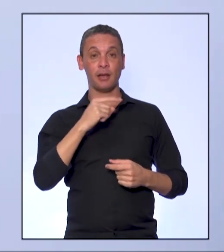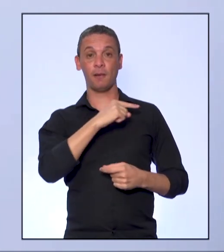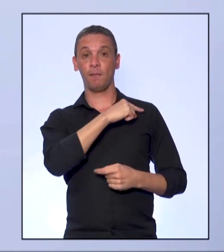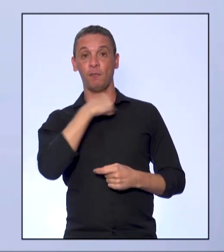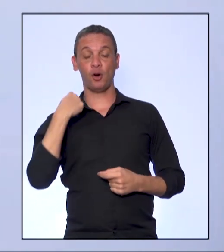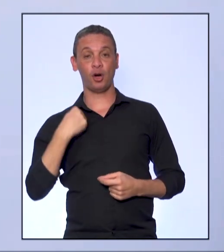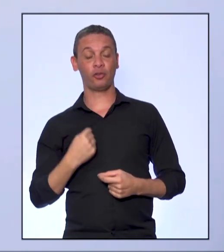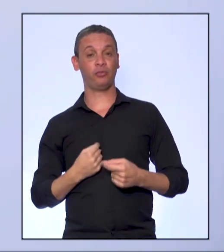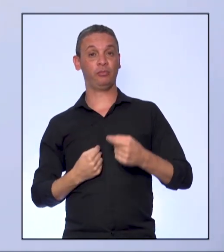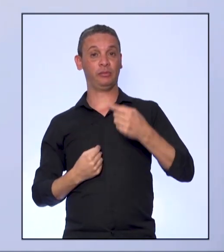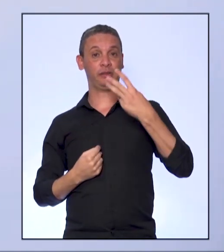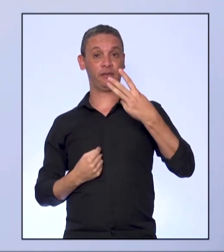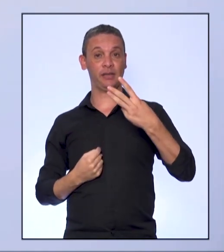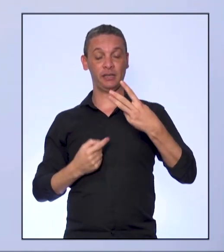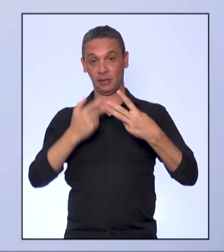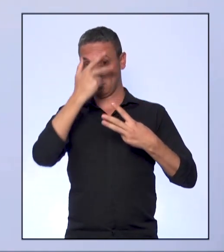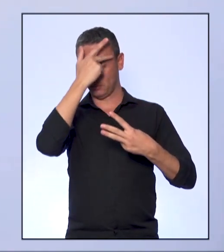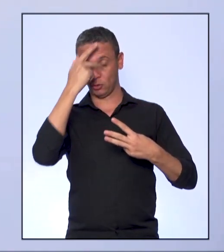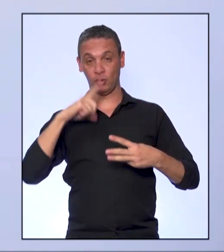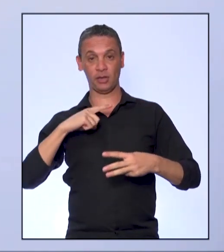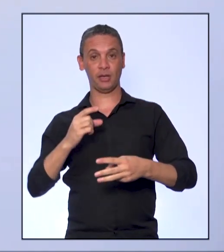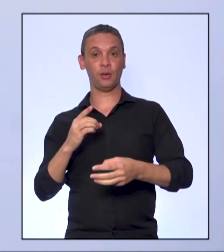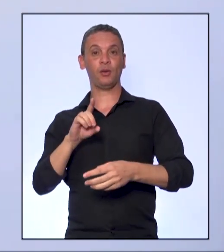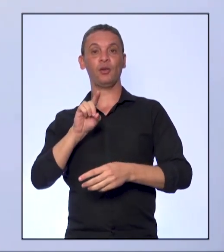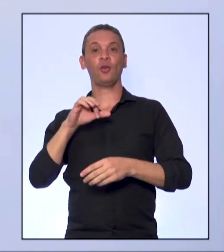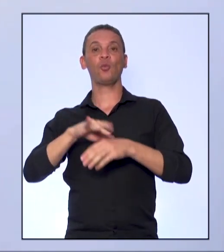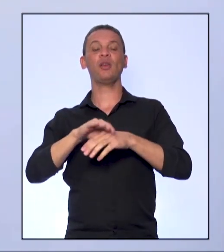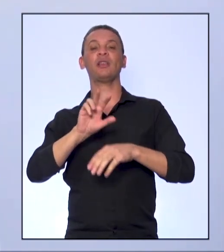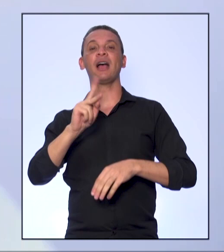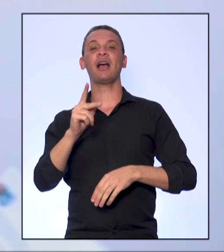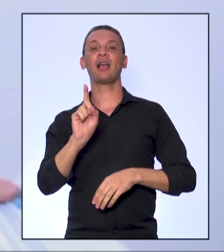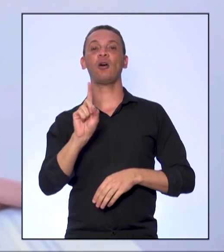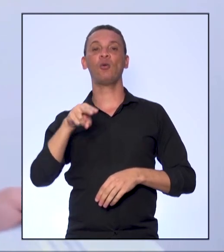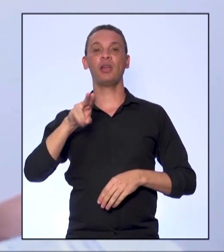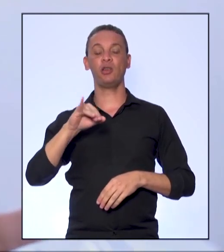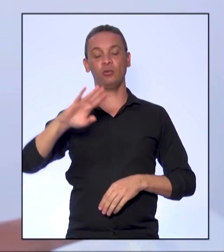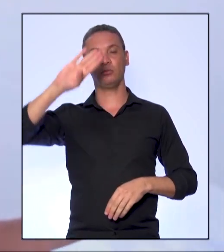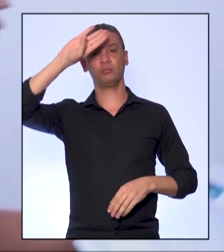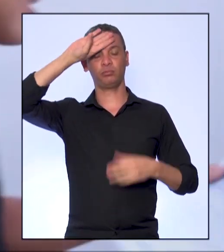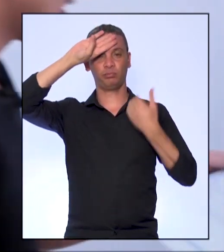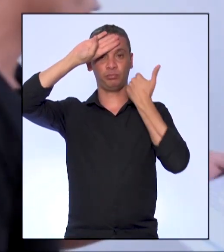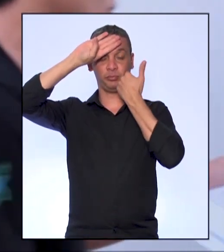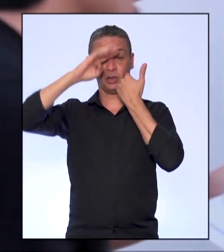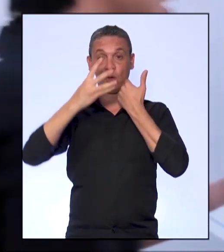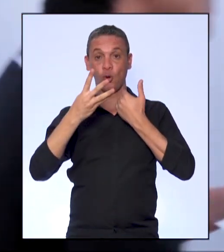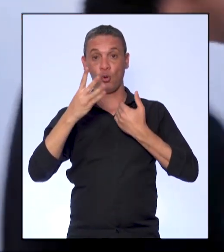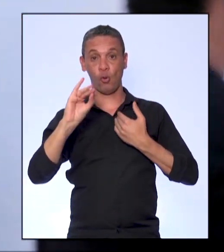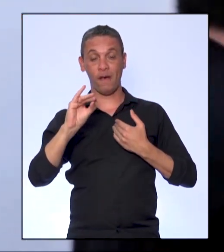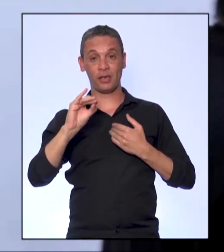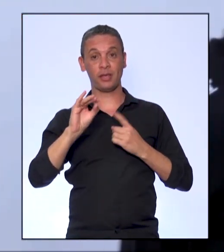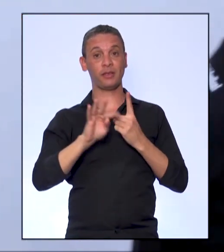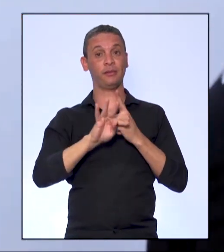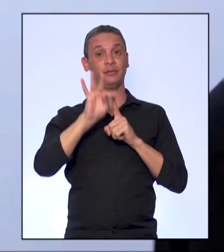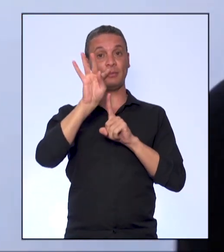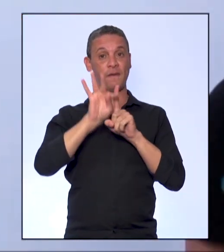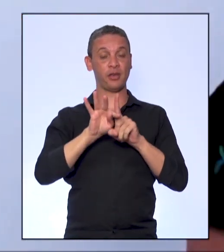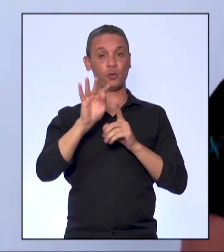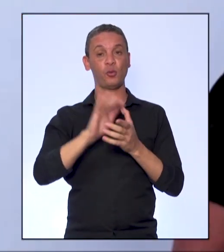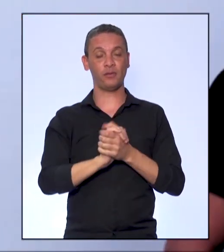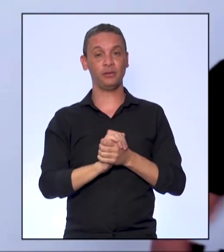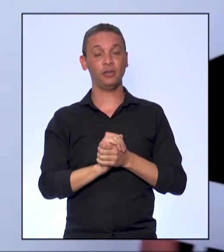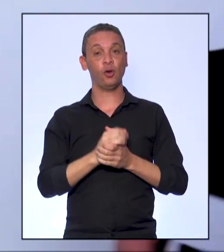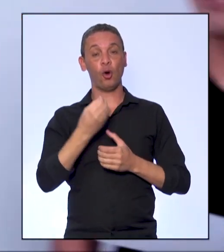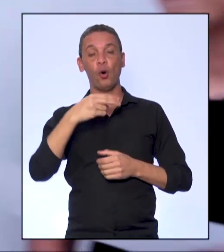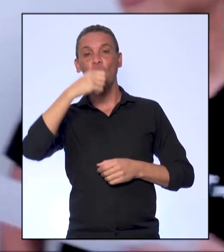H1N1 no Ceará. A doença pode causar febre de até 40 graus. H1N1, conhecida como gripe suína, tá?